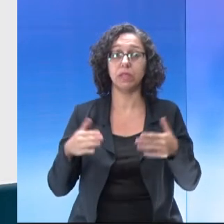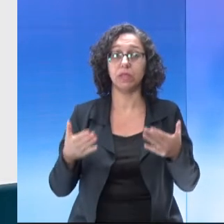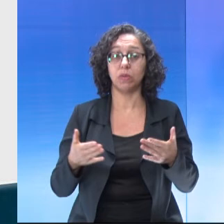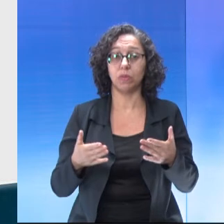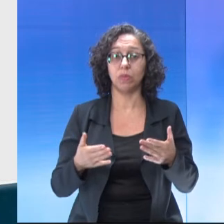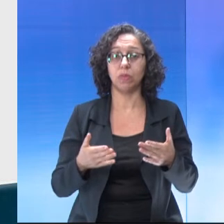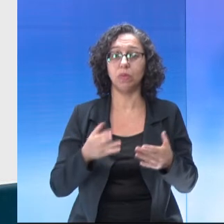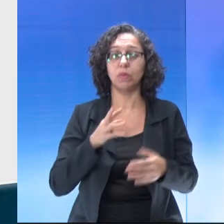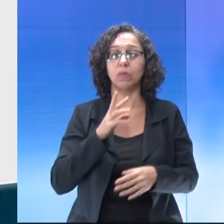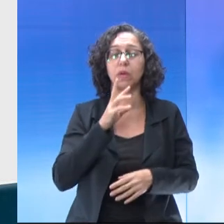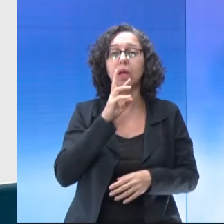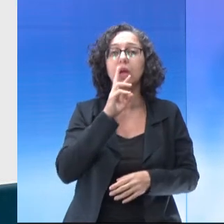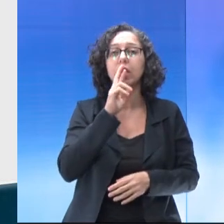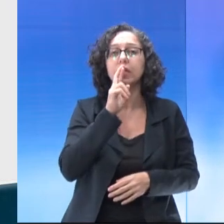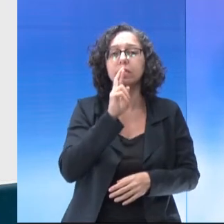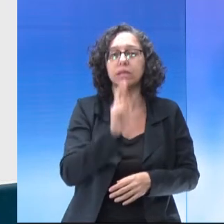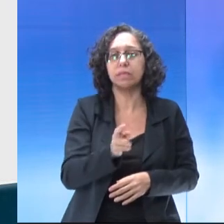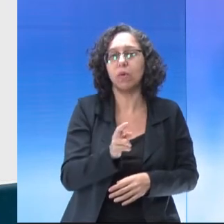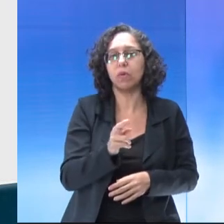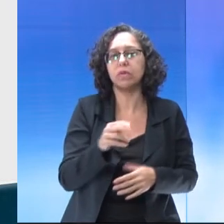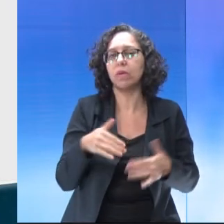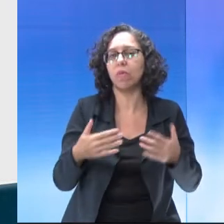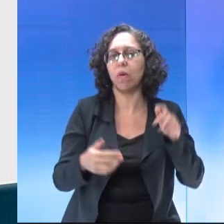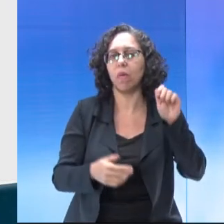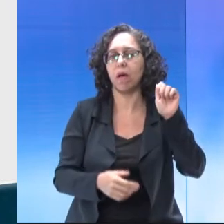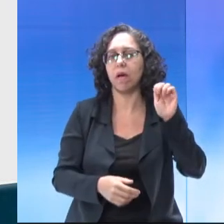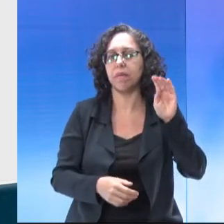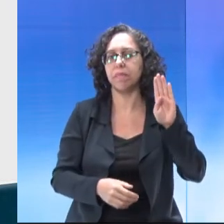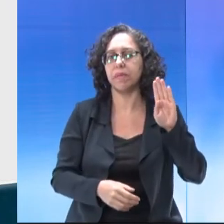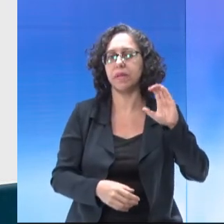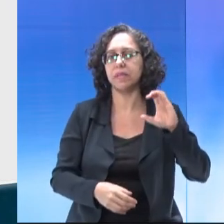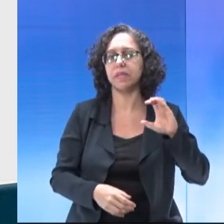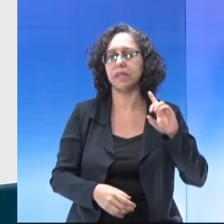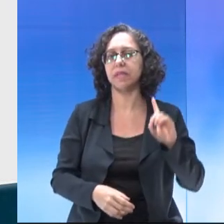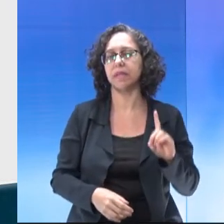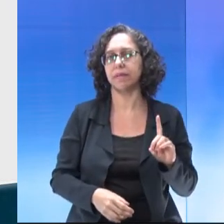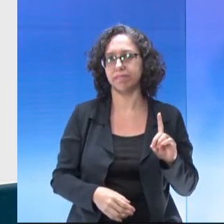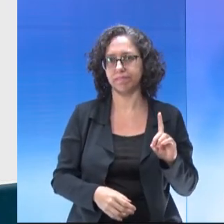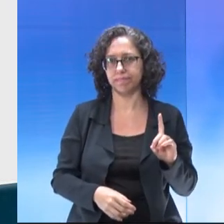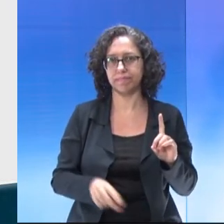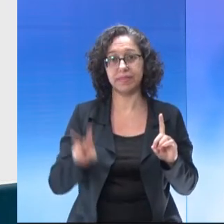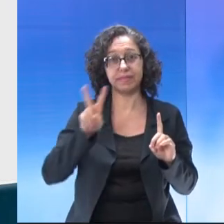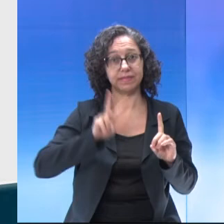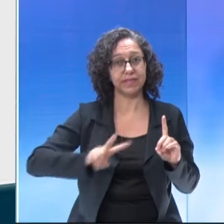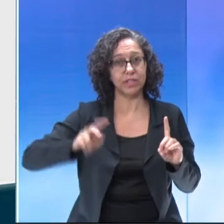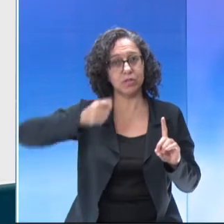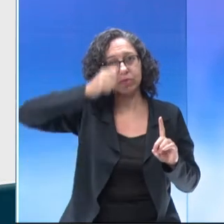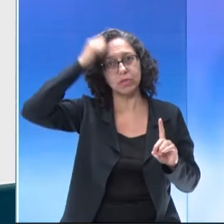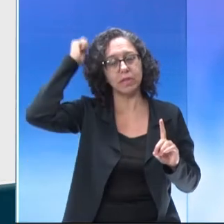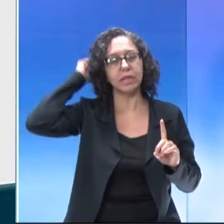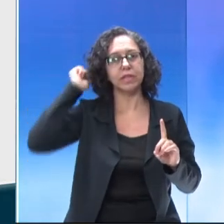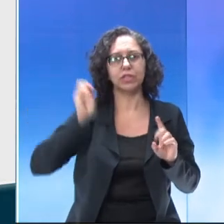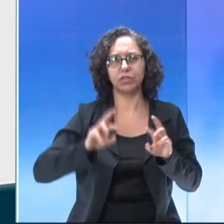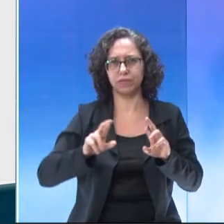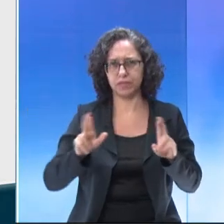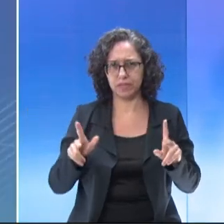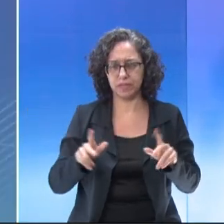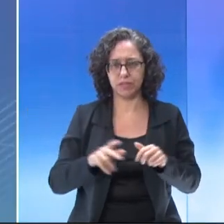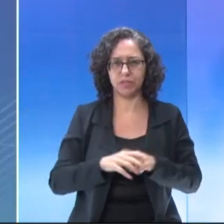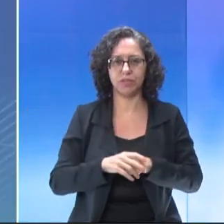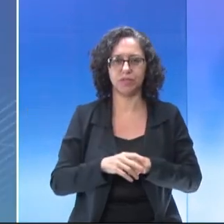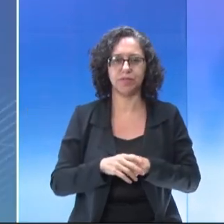Aí vem, então, a alternativa. Observa mais uma vez as questões de vestibulares. É